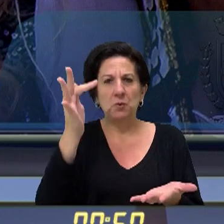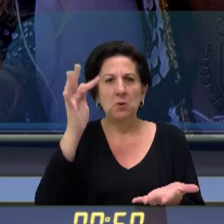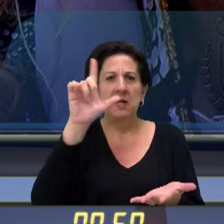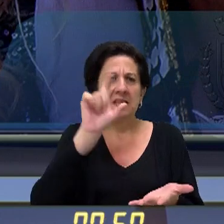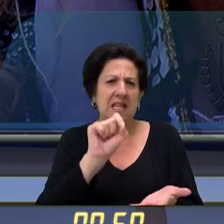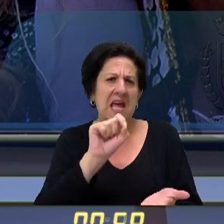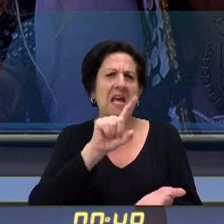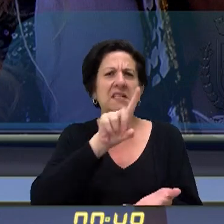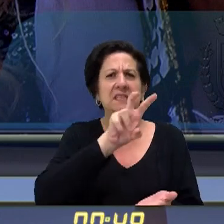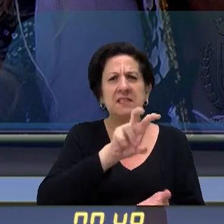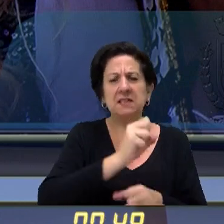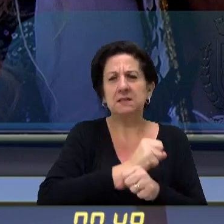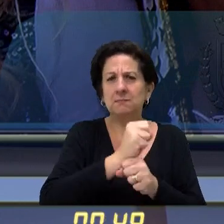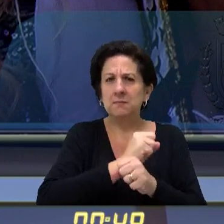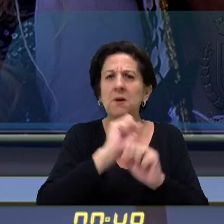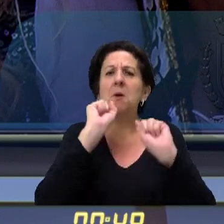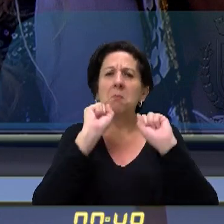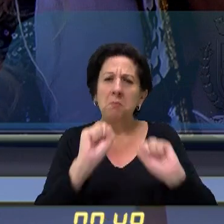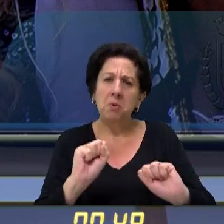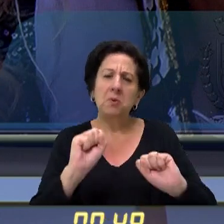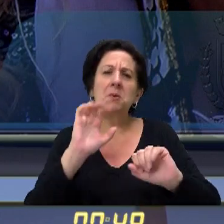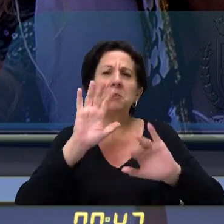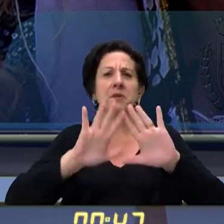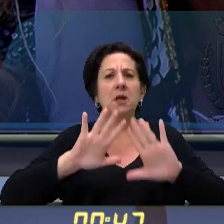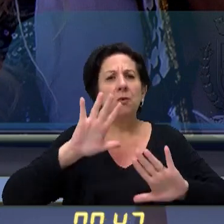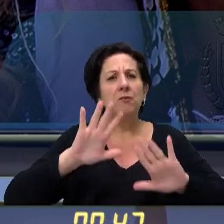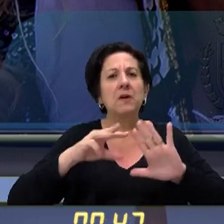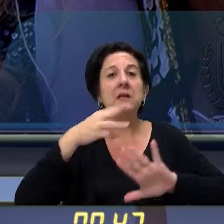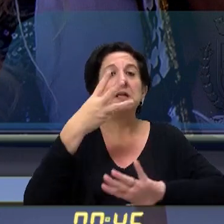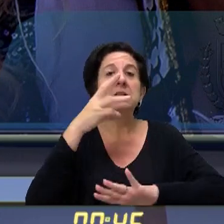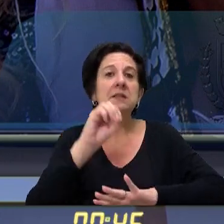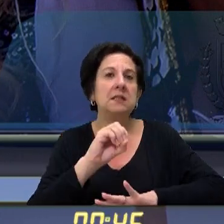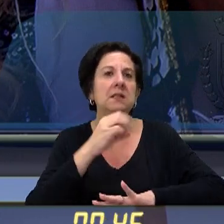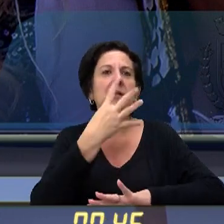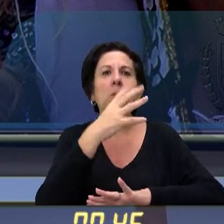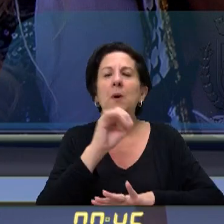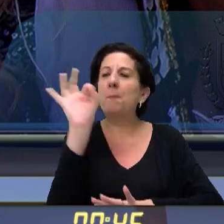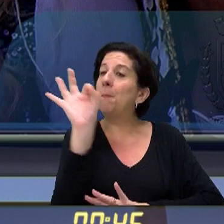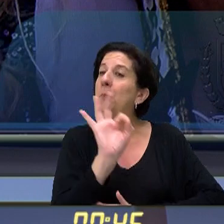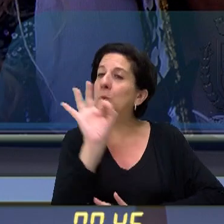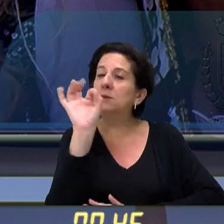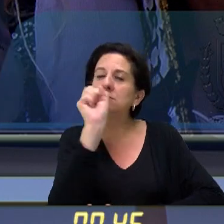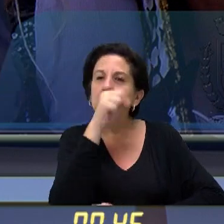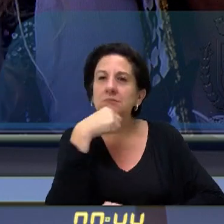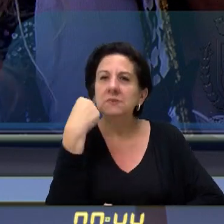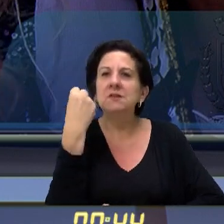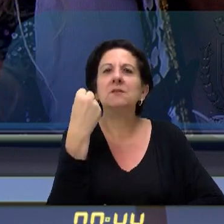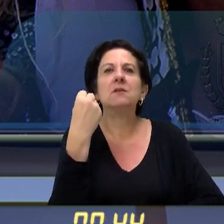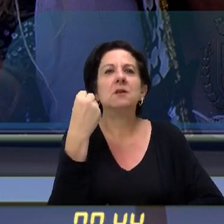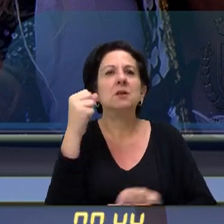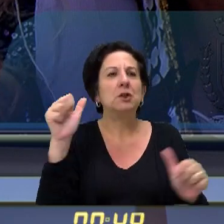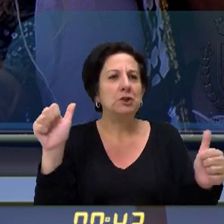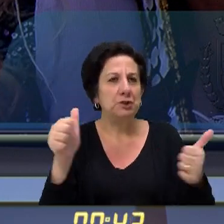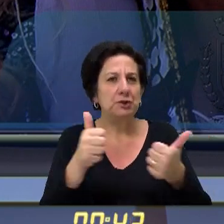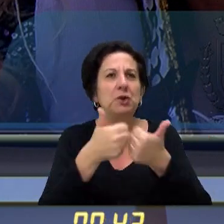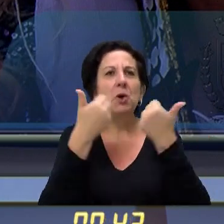15 anos, nós possamos talvez poder ter 30 ou 40% da cerveja ou do chopp consumido dentro do parque